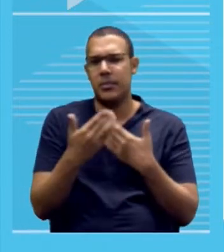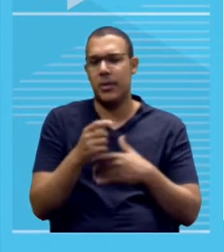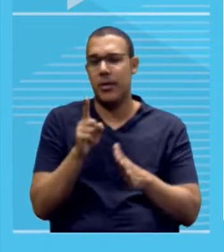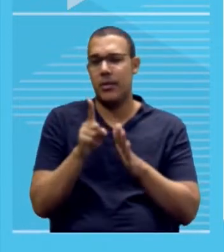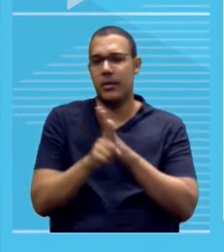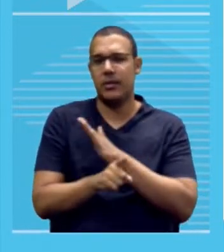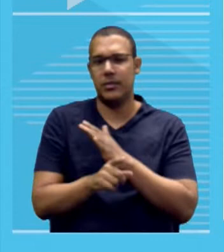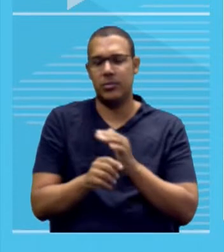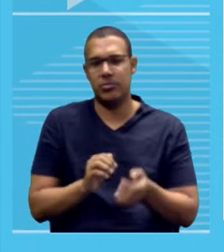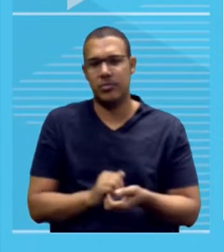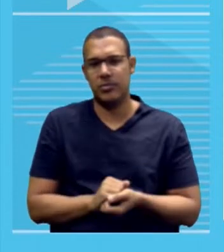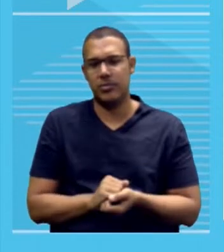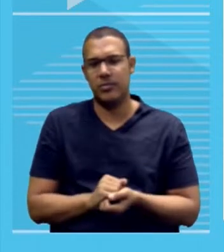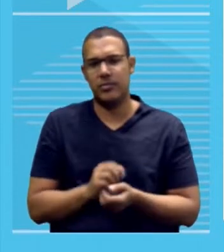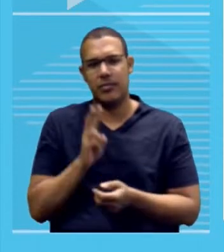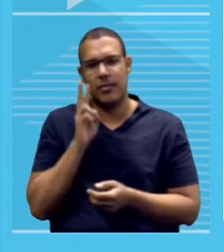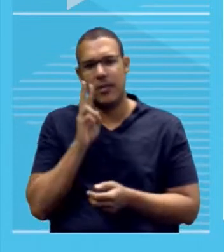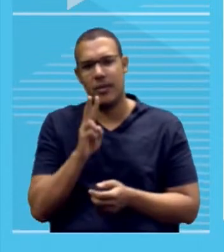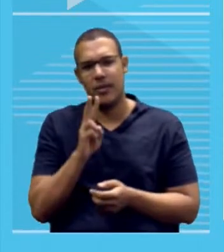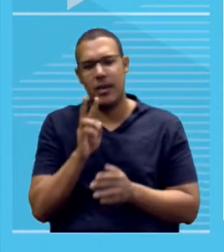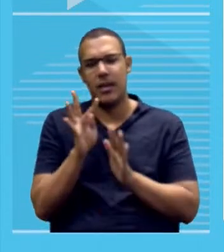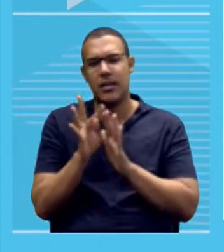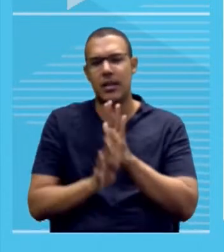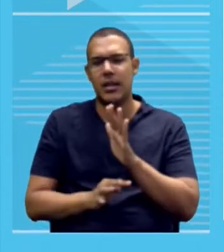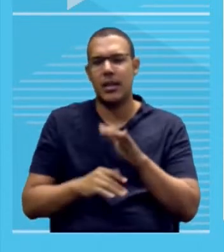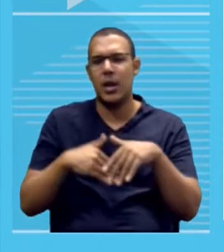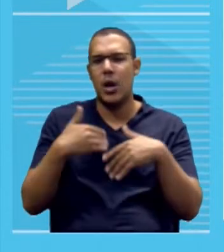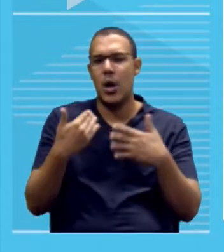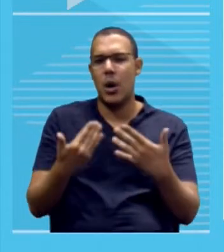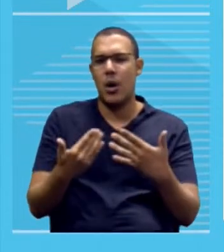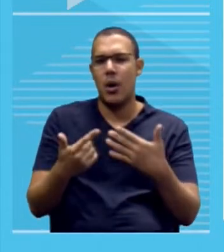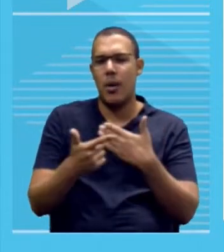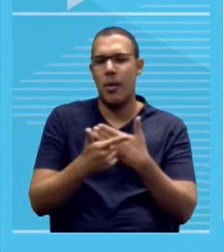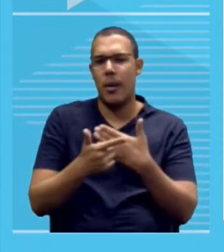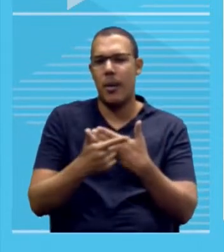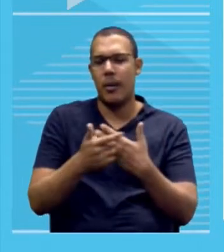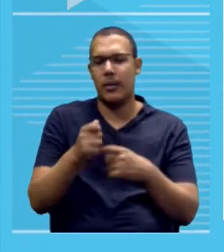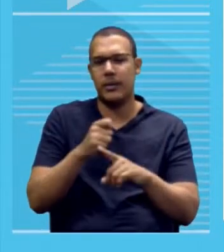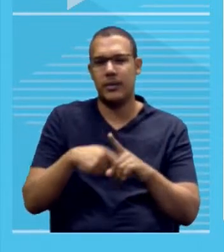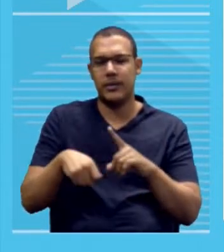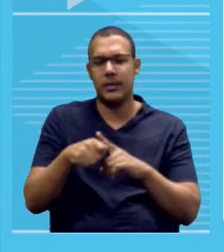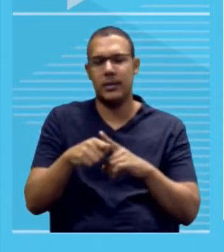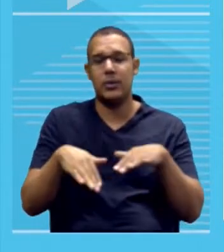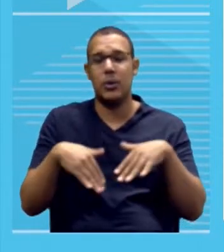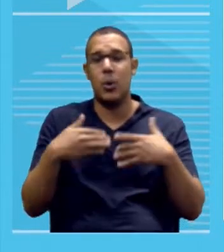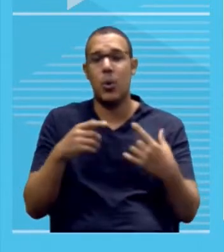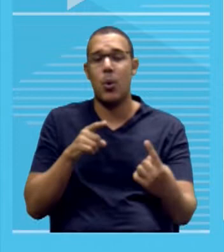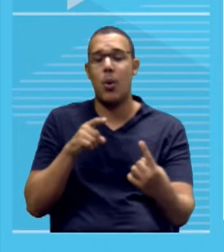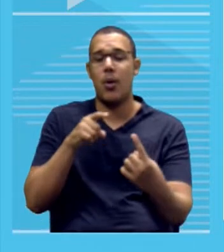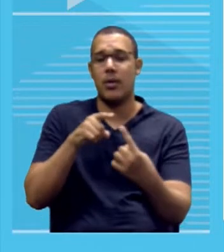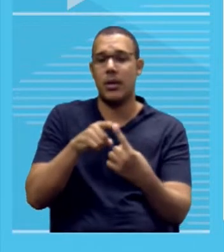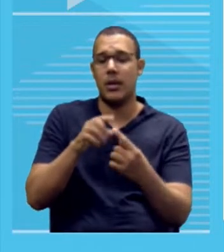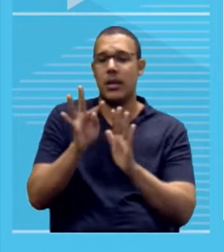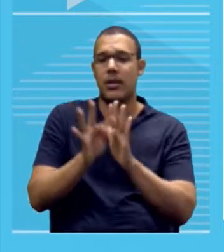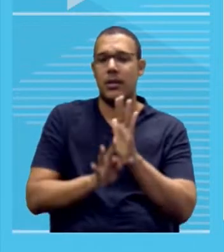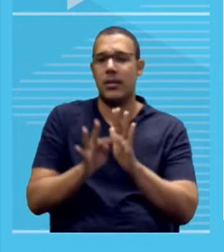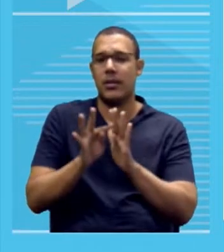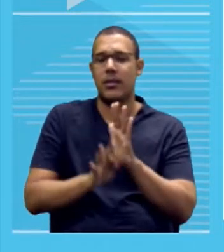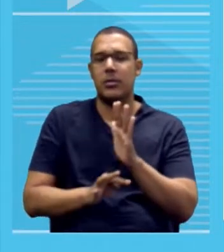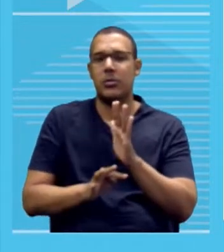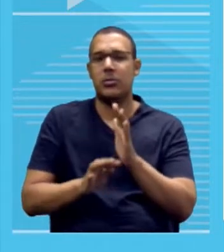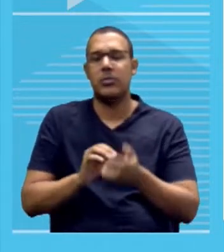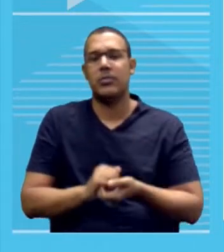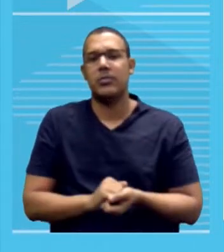observando o texto Qual é a sua função social qual é a o objetivo desse texto para que que esse texto